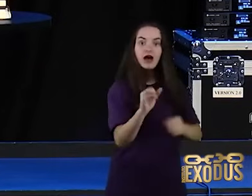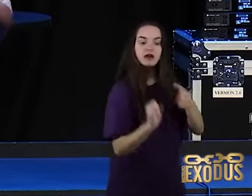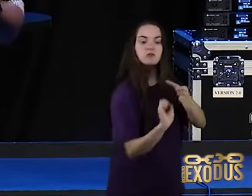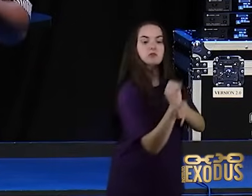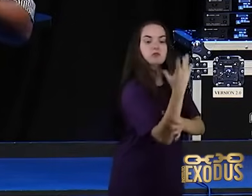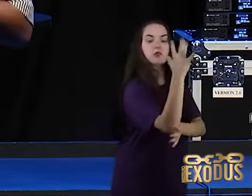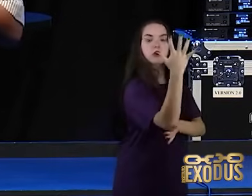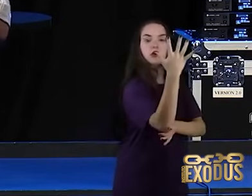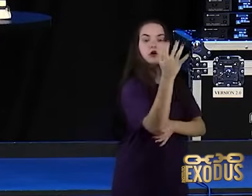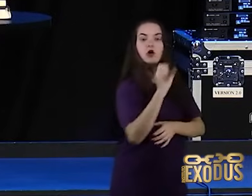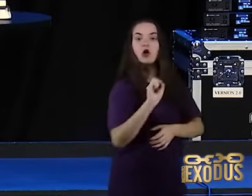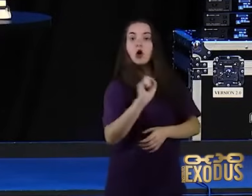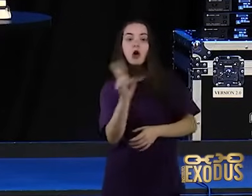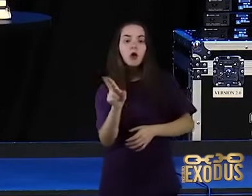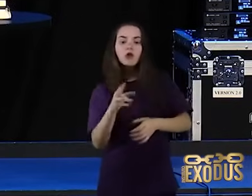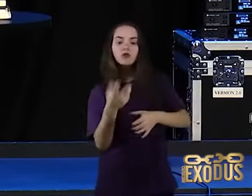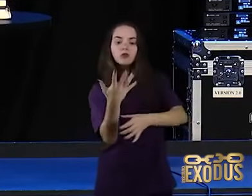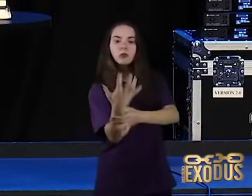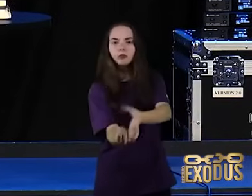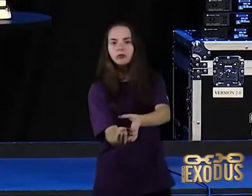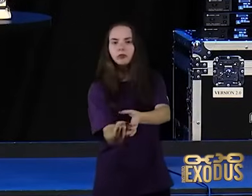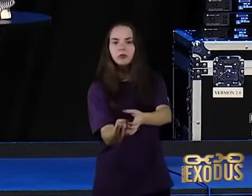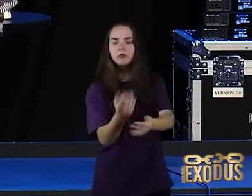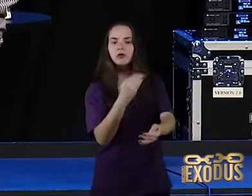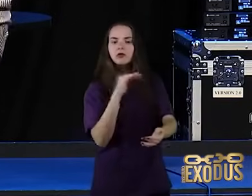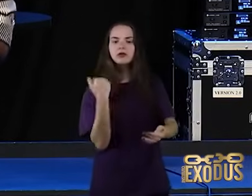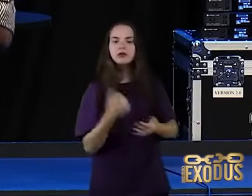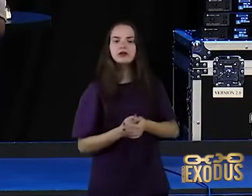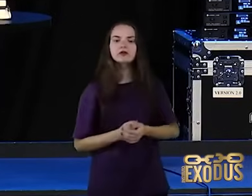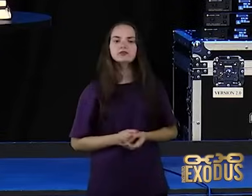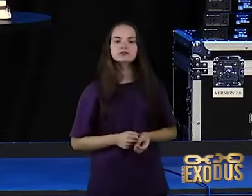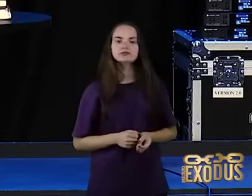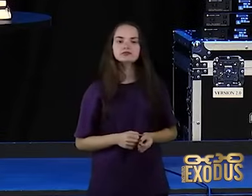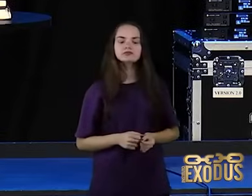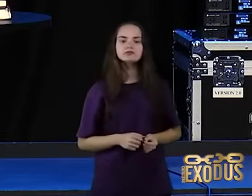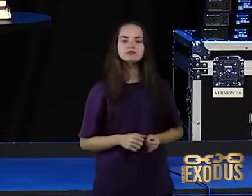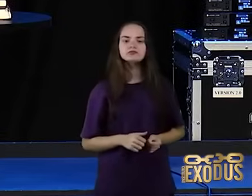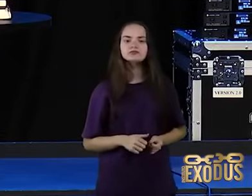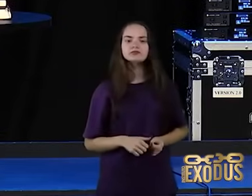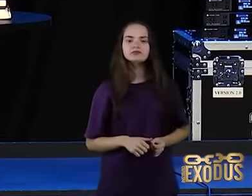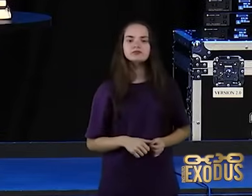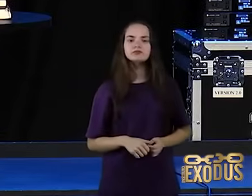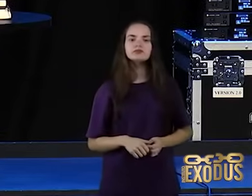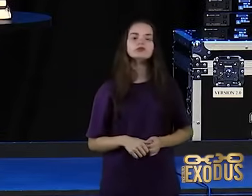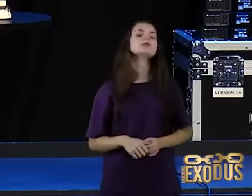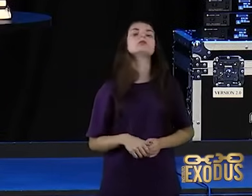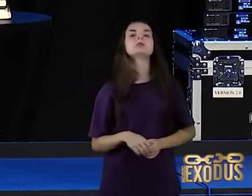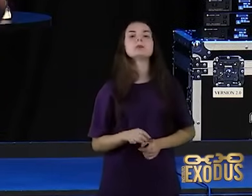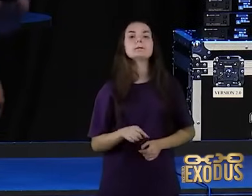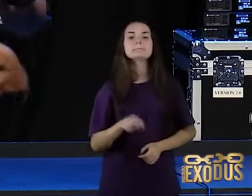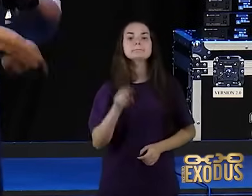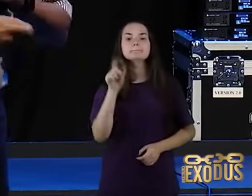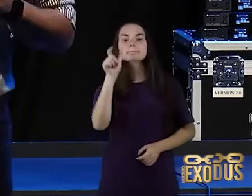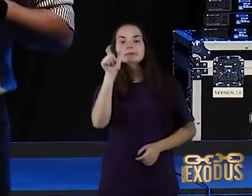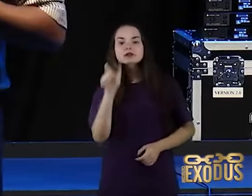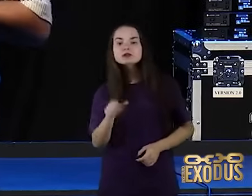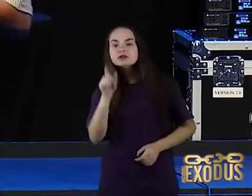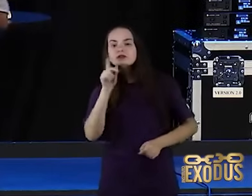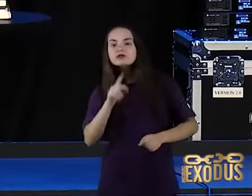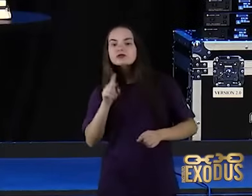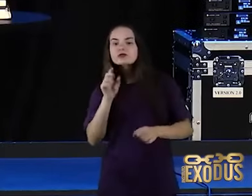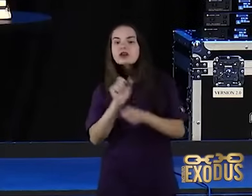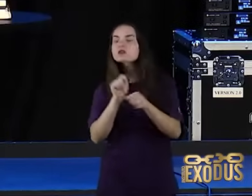se duas vão vingar ele fala aquele que olha pra nuvem nunca plantará aquele que repara no